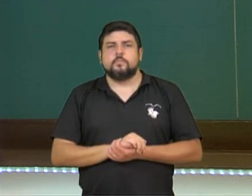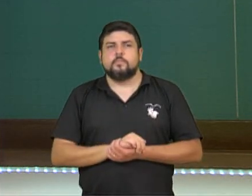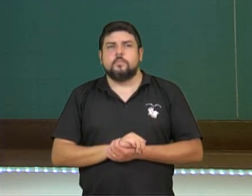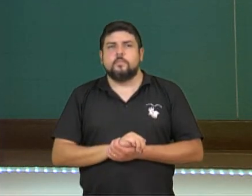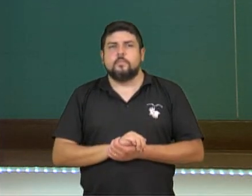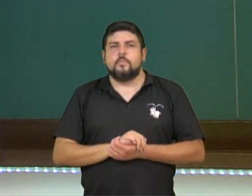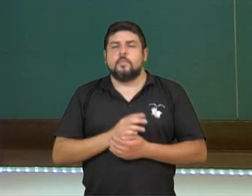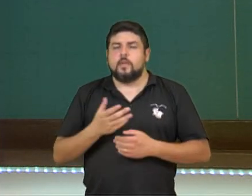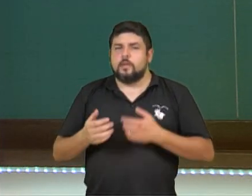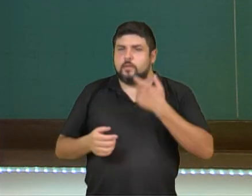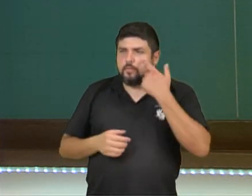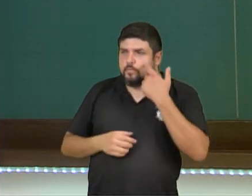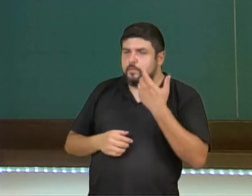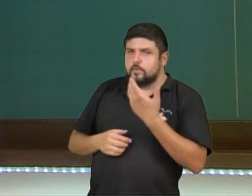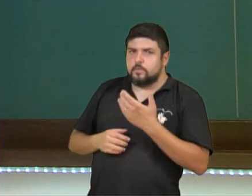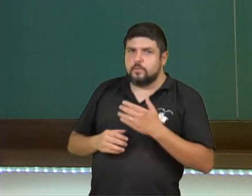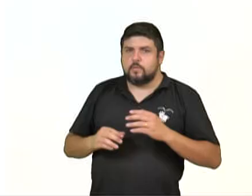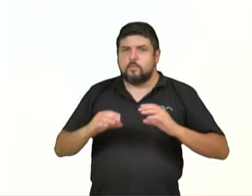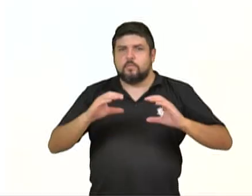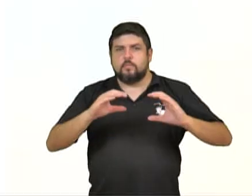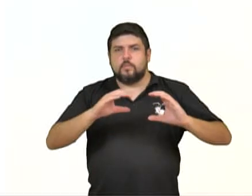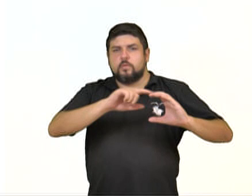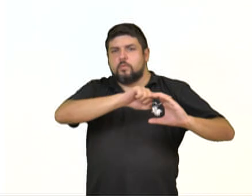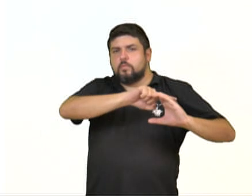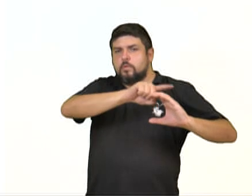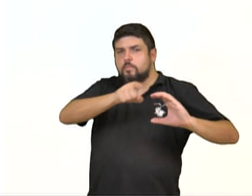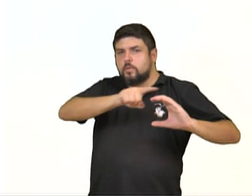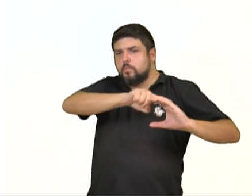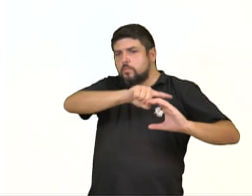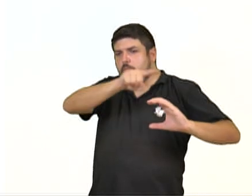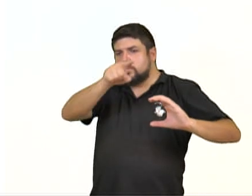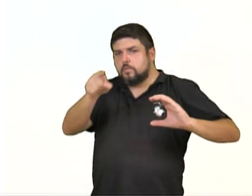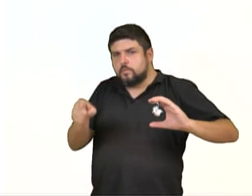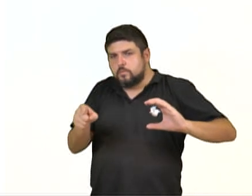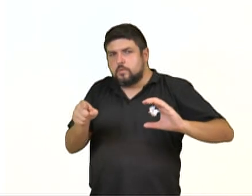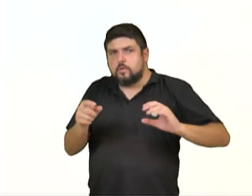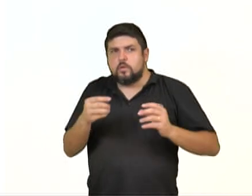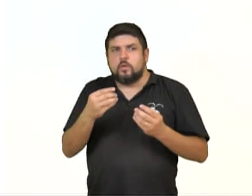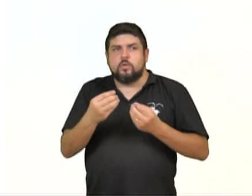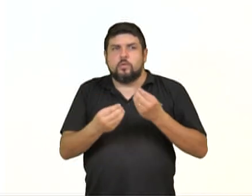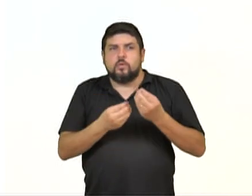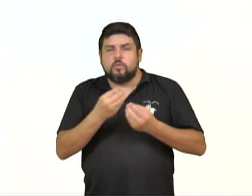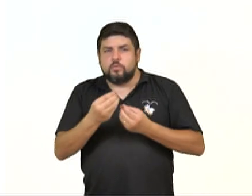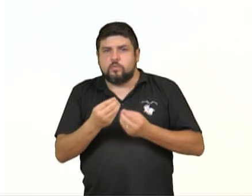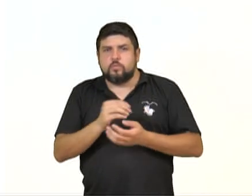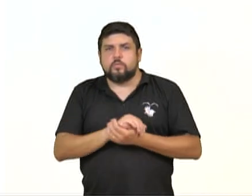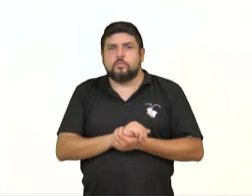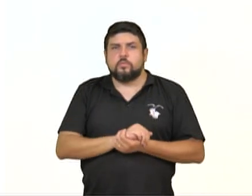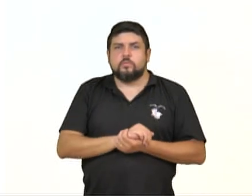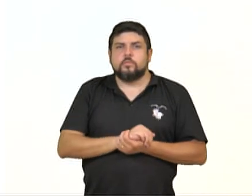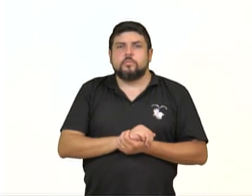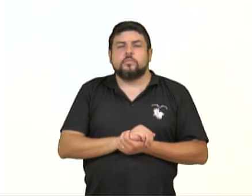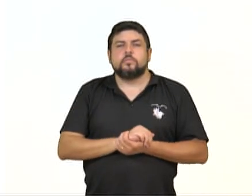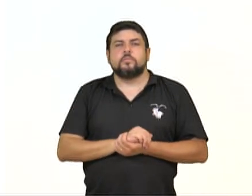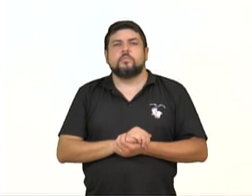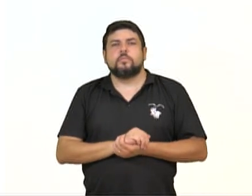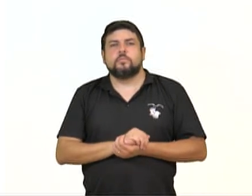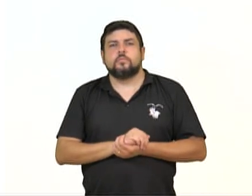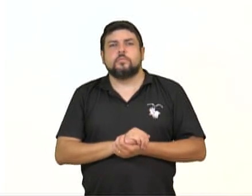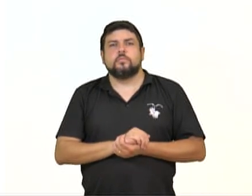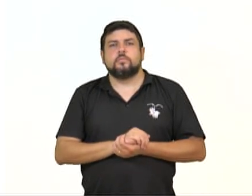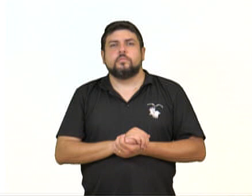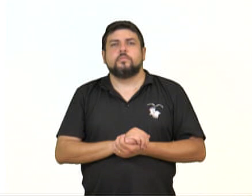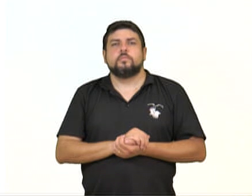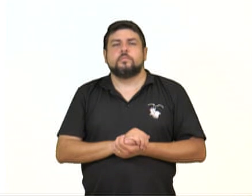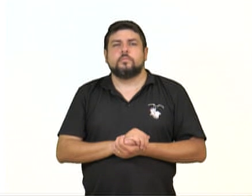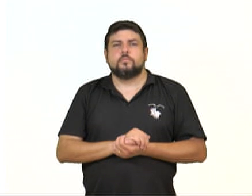você multiplica um número pela soma de duas, ele é idêntico à multiplicação das partes